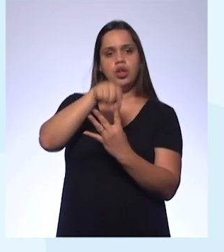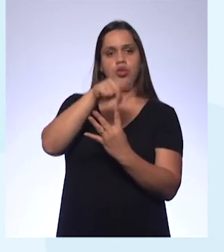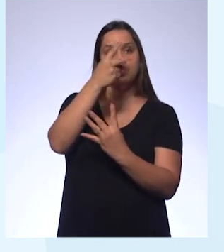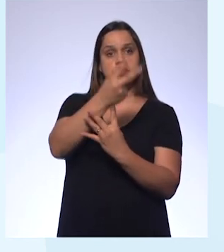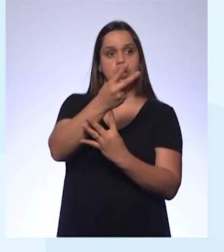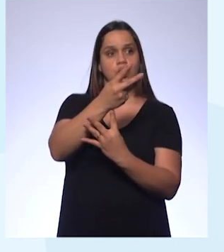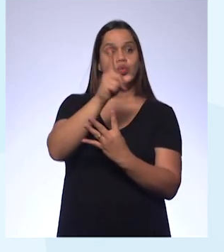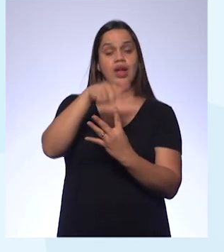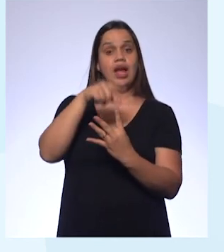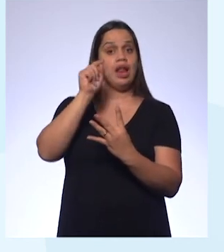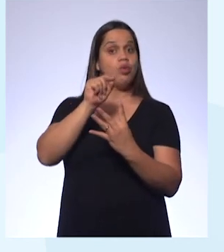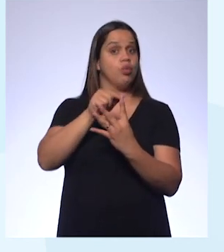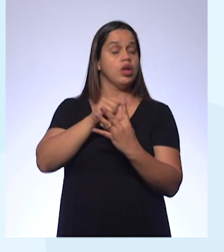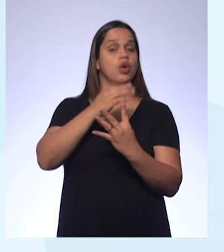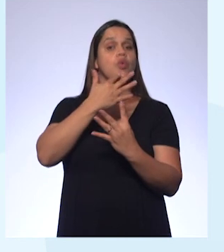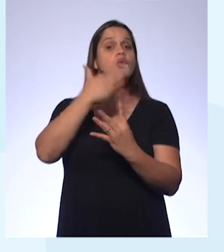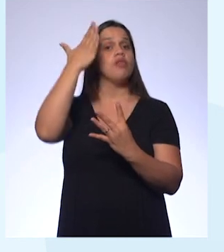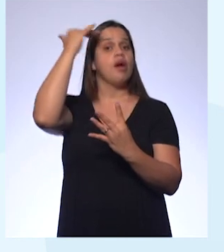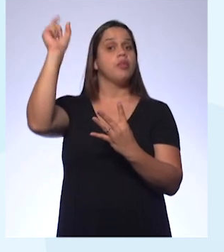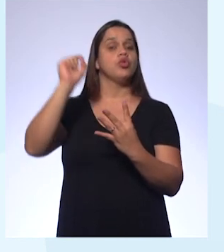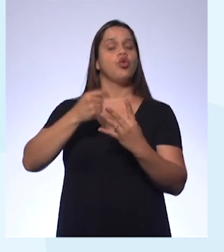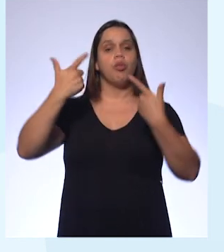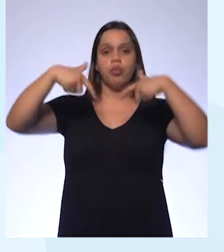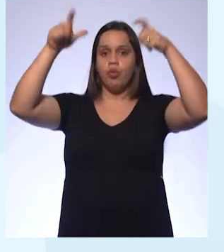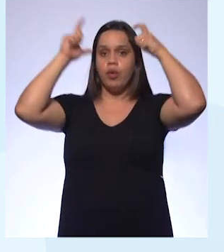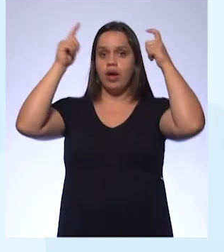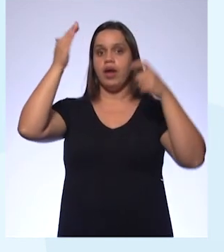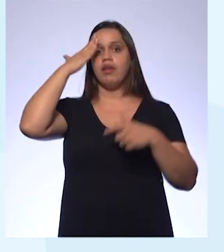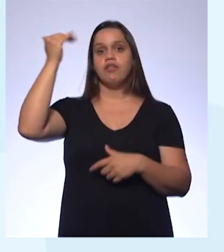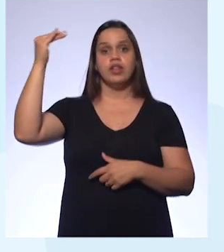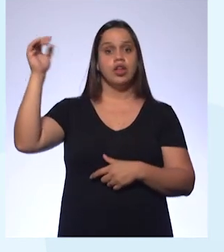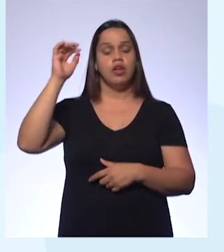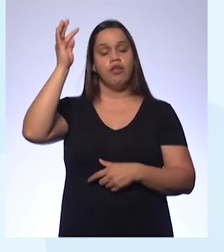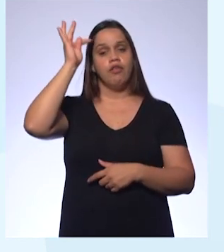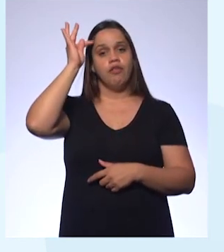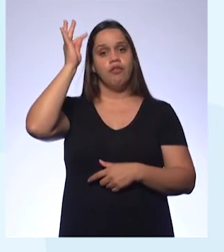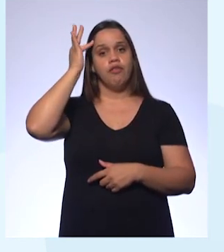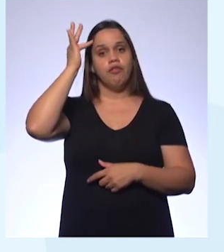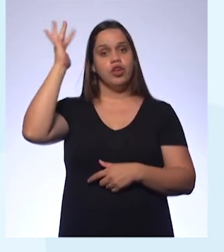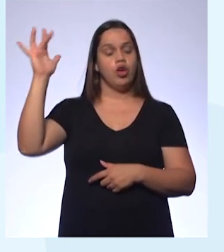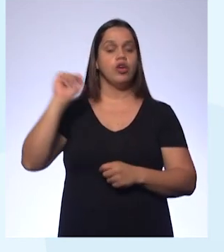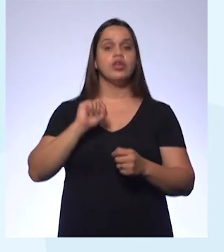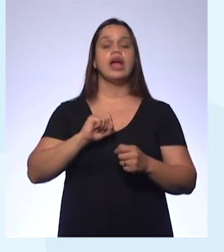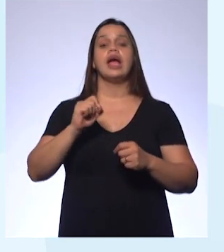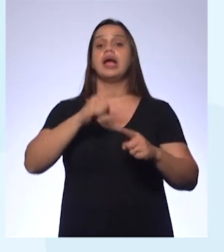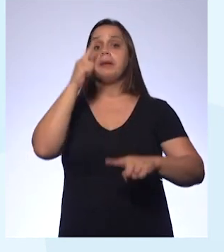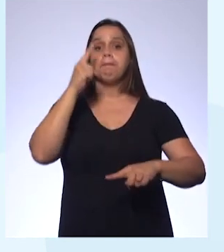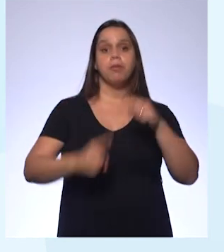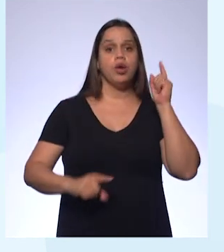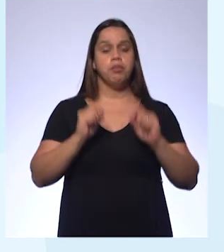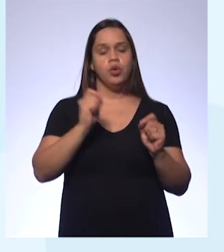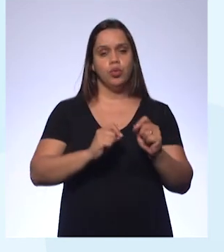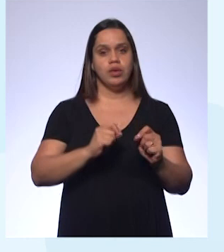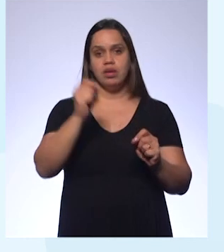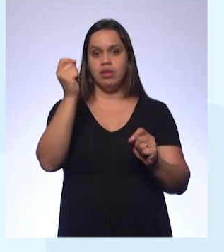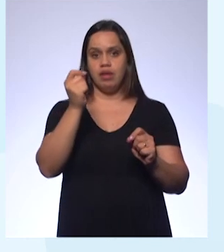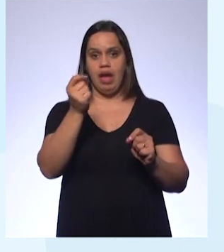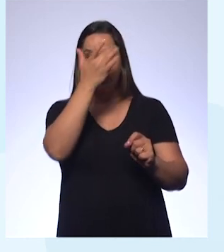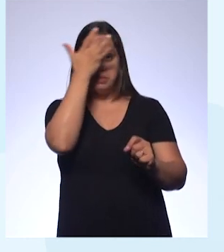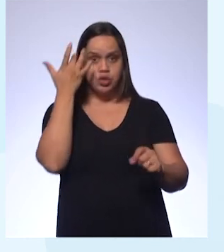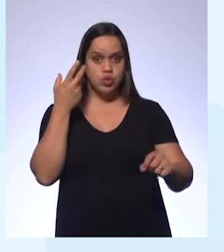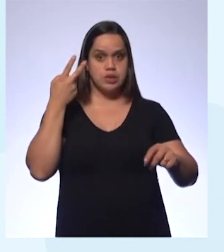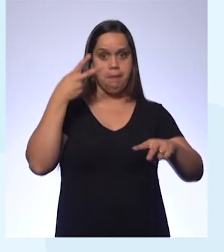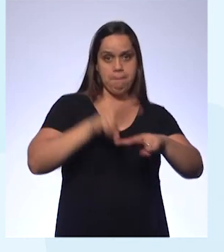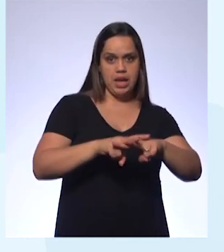rei filósofo, rei da Prússia. Ele aboliu a tortura aos presos. Então, vocês vejam até que nível ia o absolutismo